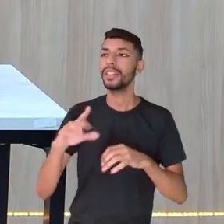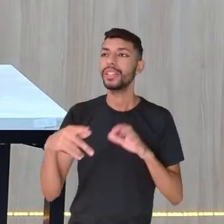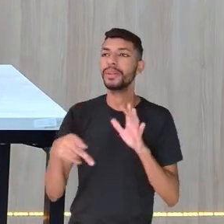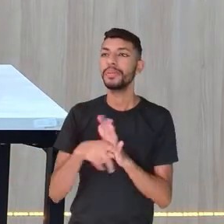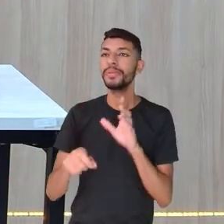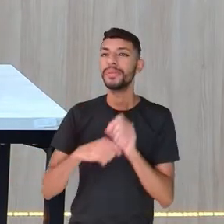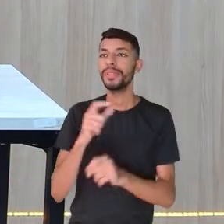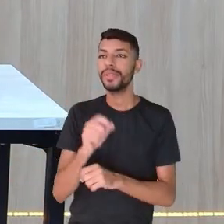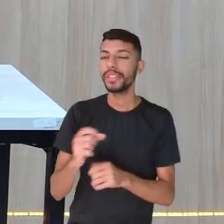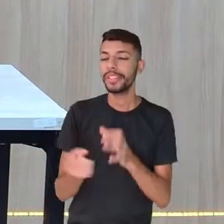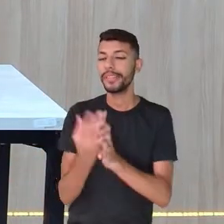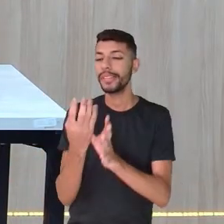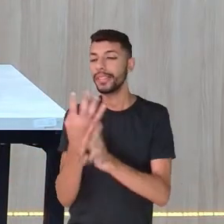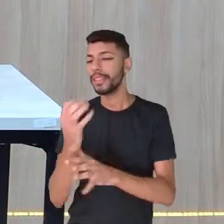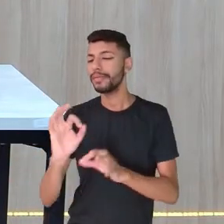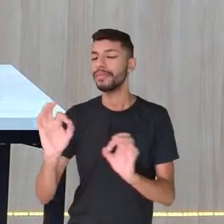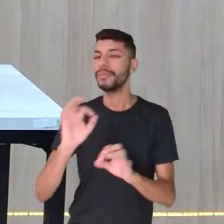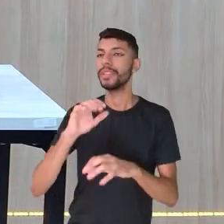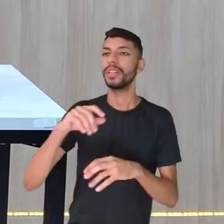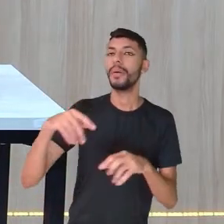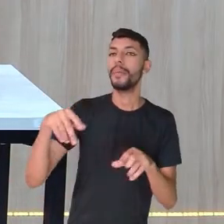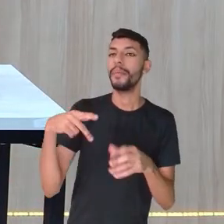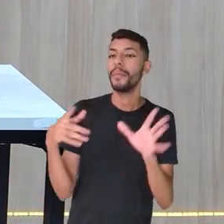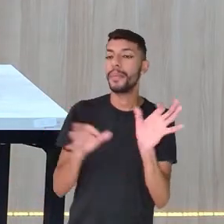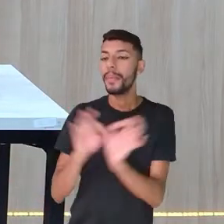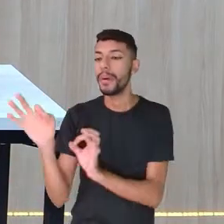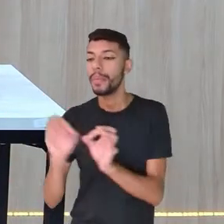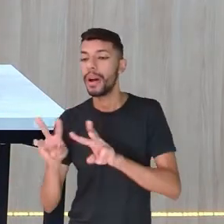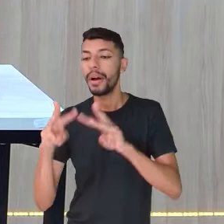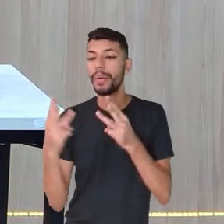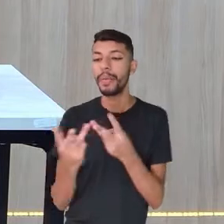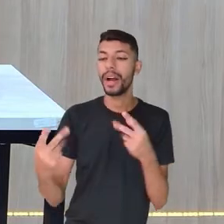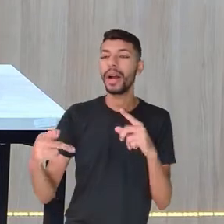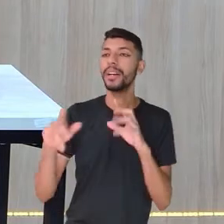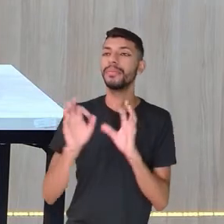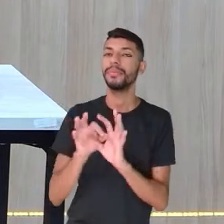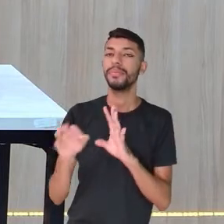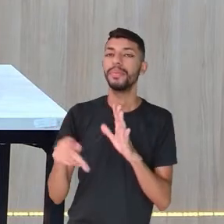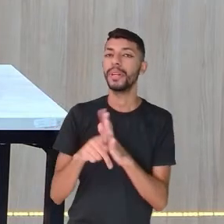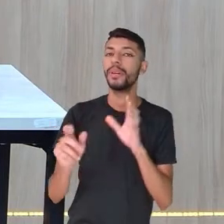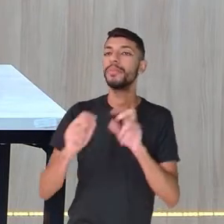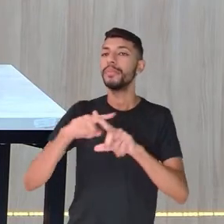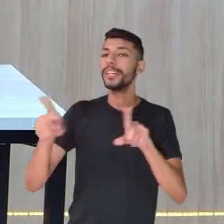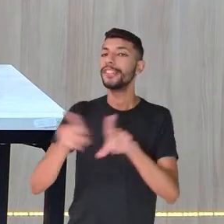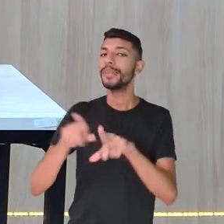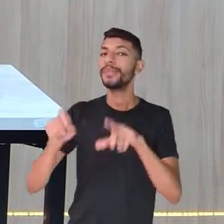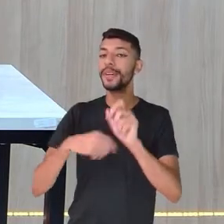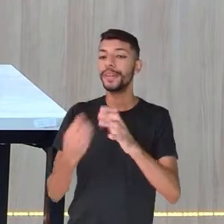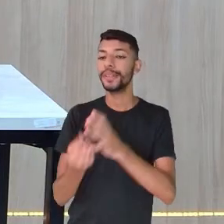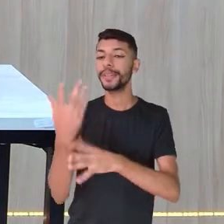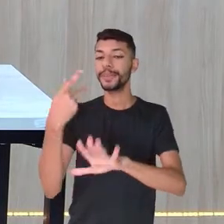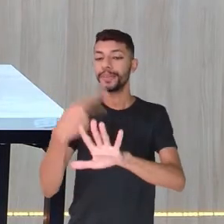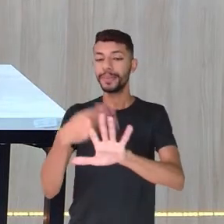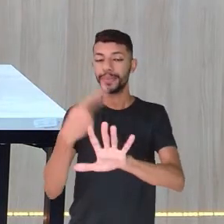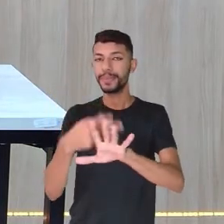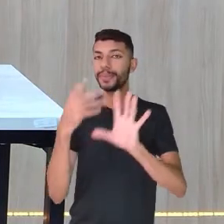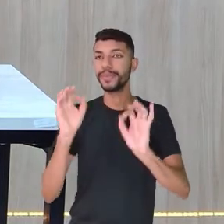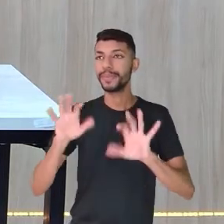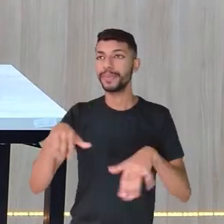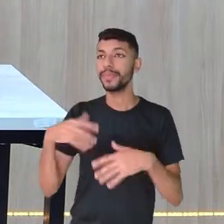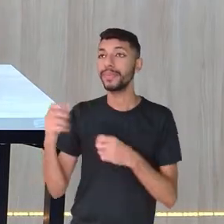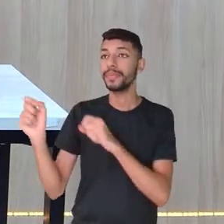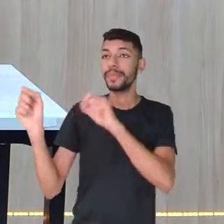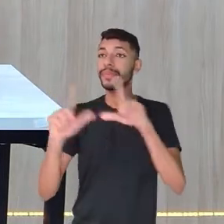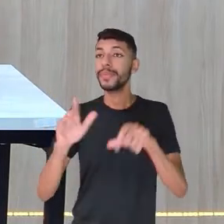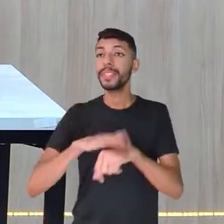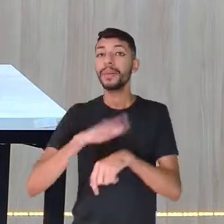aí para preparar massa para as construções, mas também aí na fabricação do vidro. O que é que nós temos mais ainda